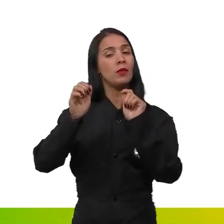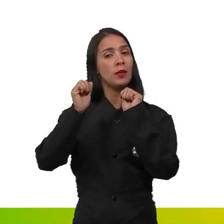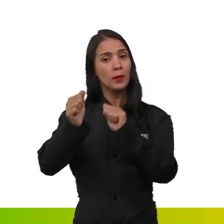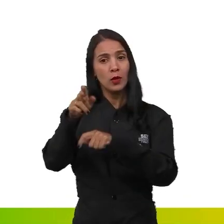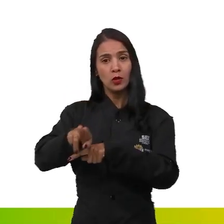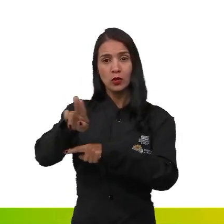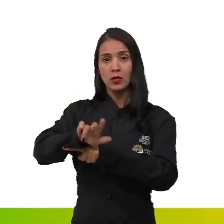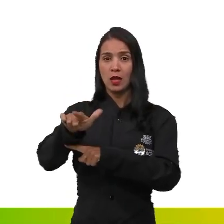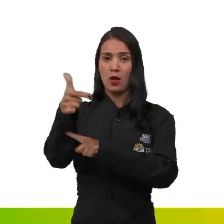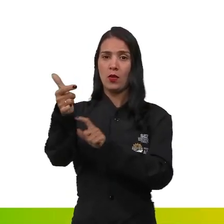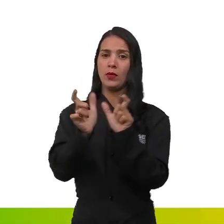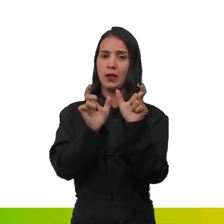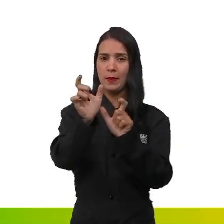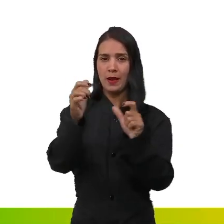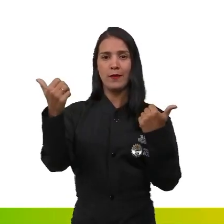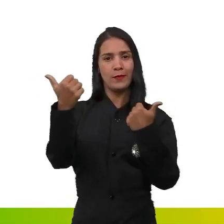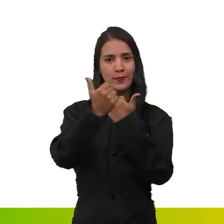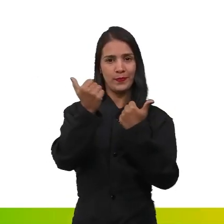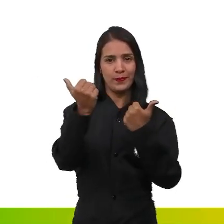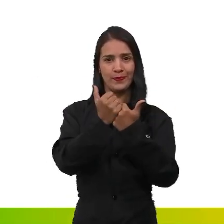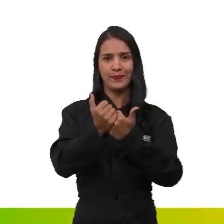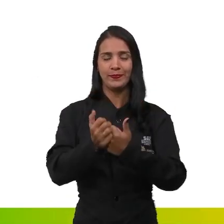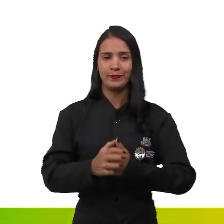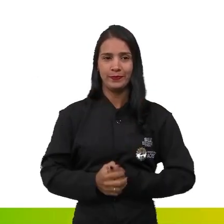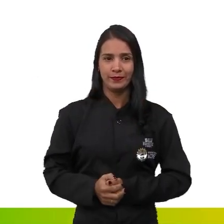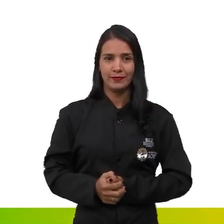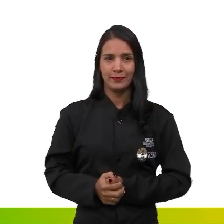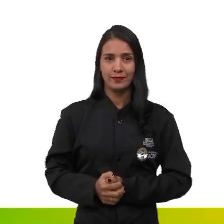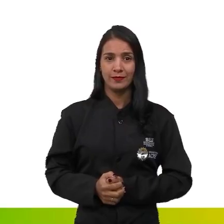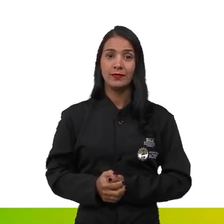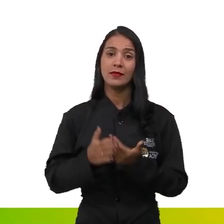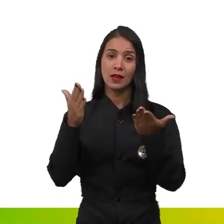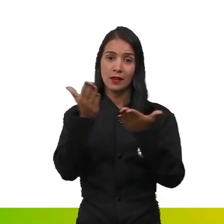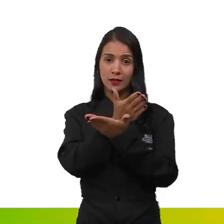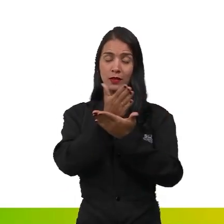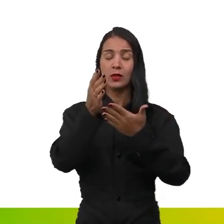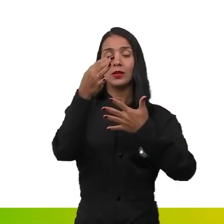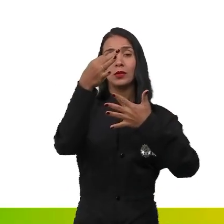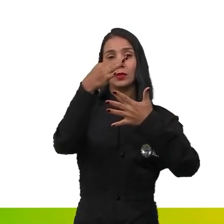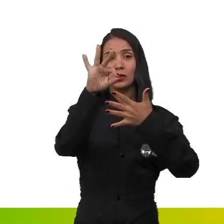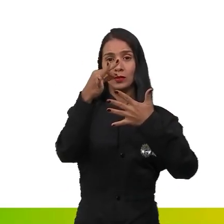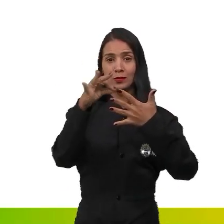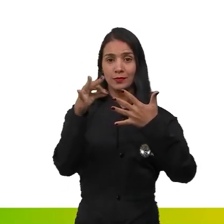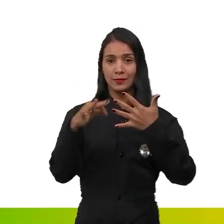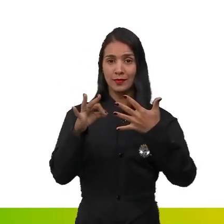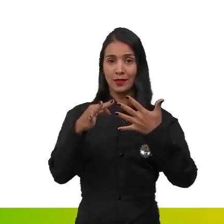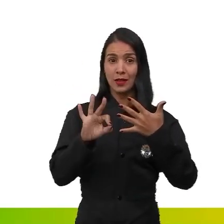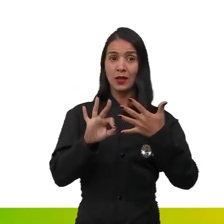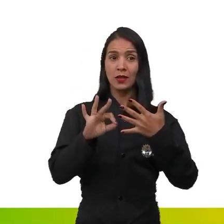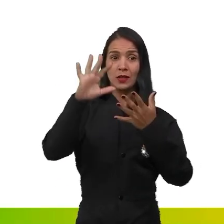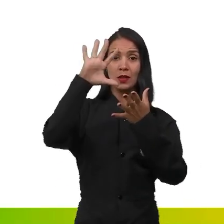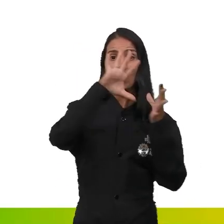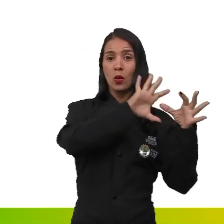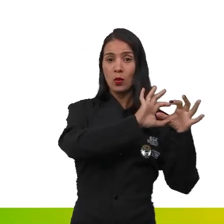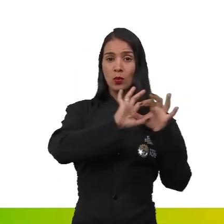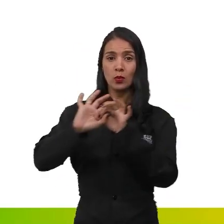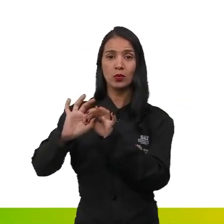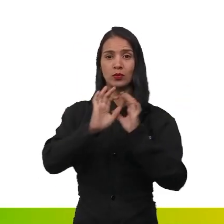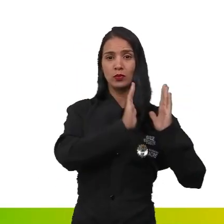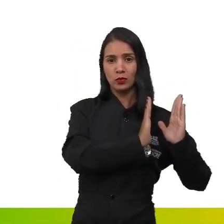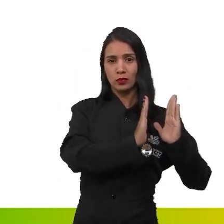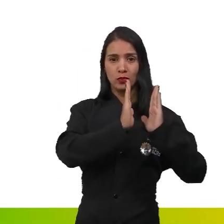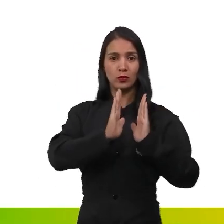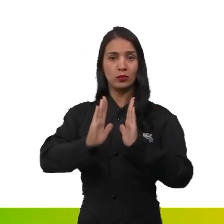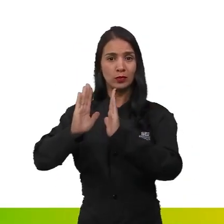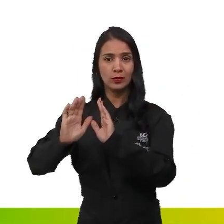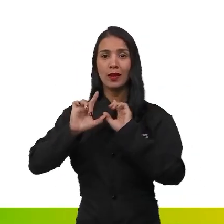são alguns elementos. Quanto aos elementos coesivos sequenciais, eles são chamados